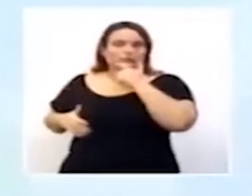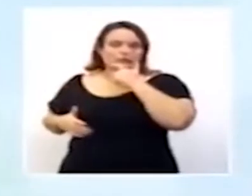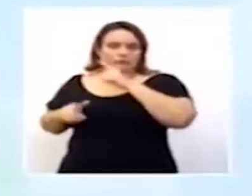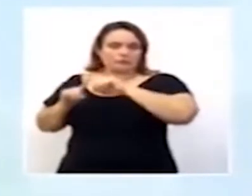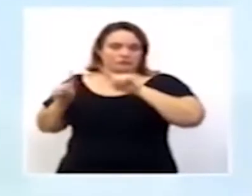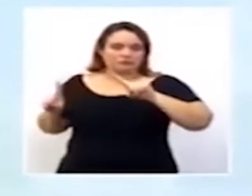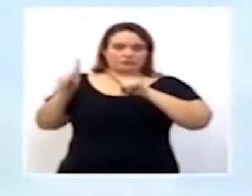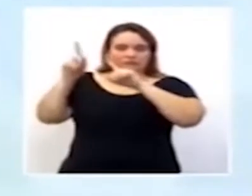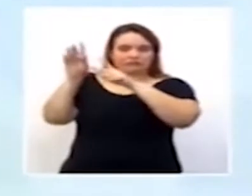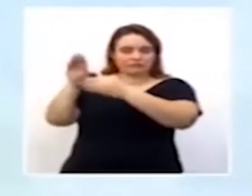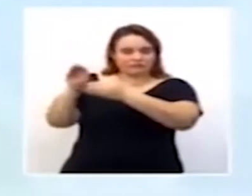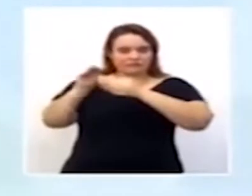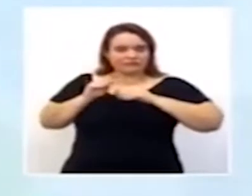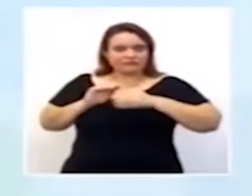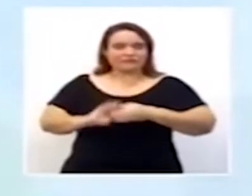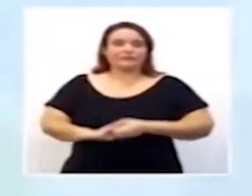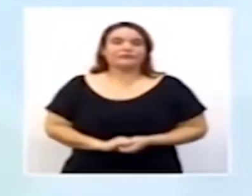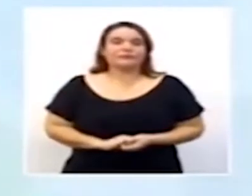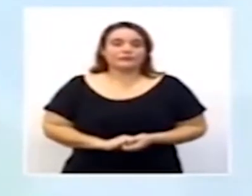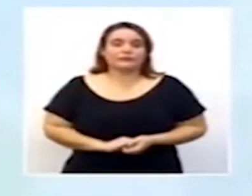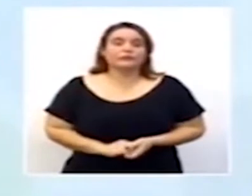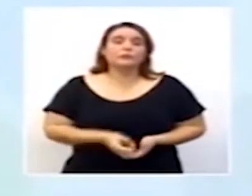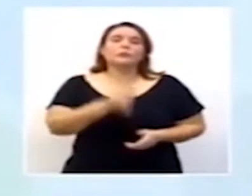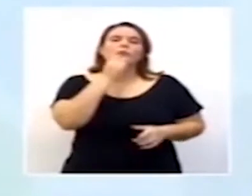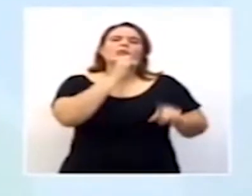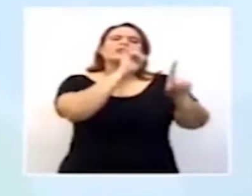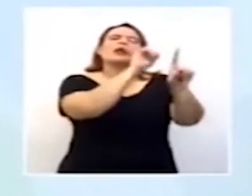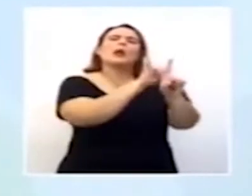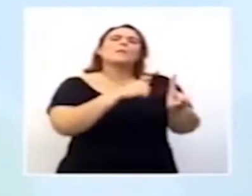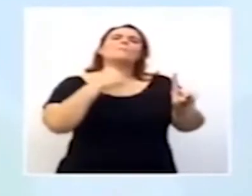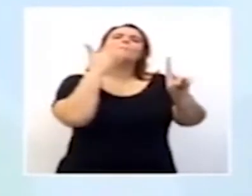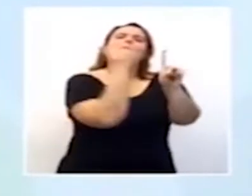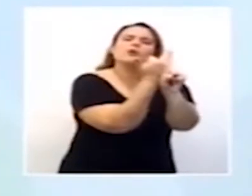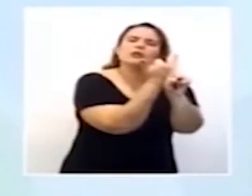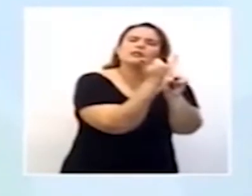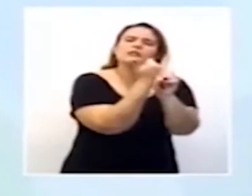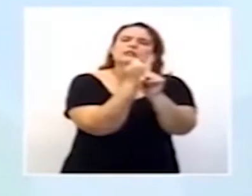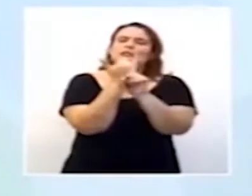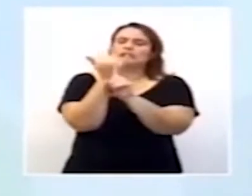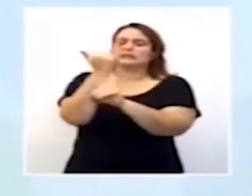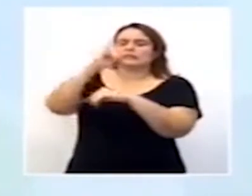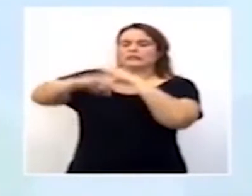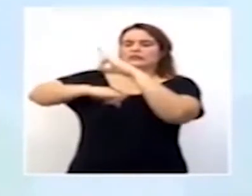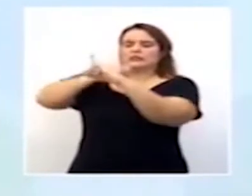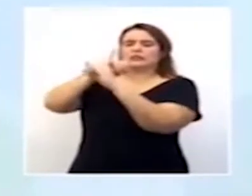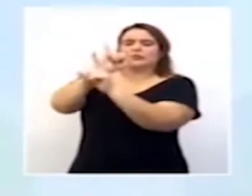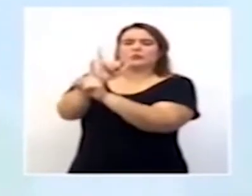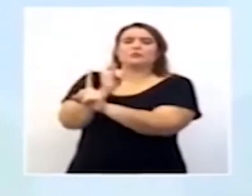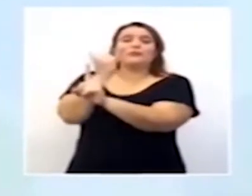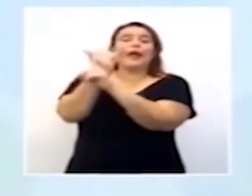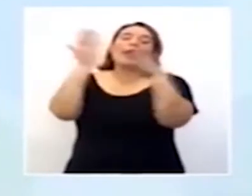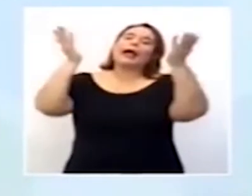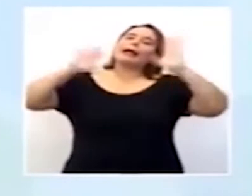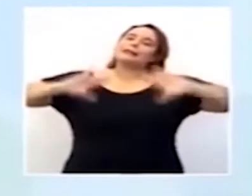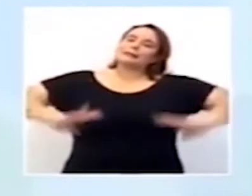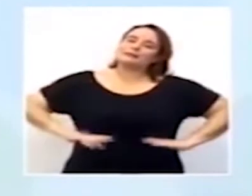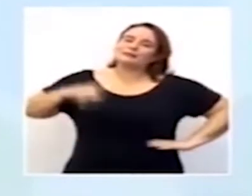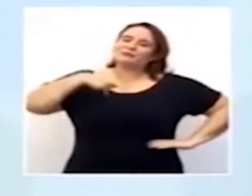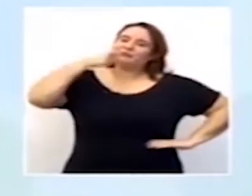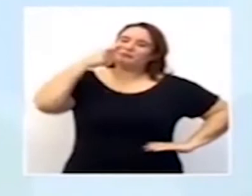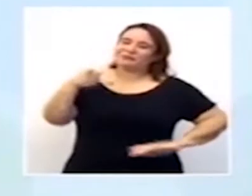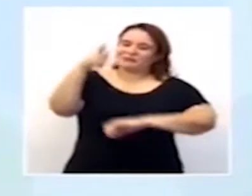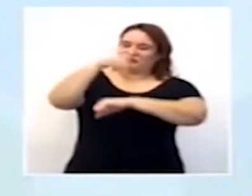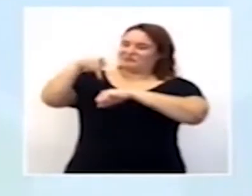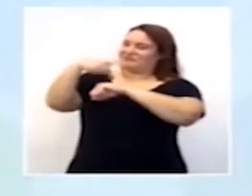aqui expressões como bullying e Cyber bullying de novo um estrangeirismo olhando o dia da aula de estrangeiros mas acabei entrando